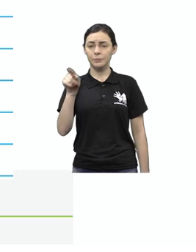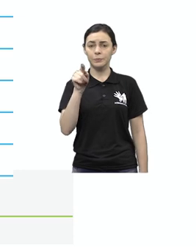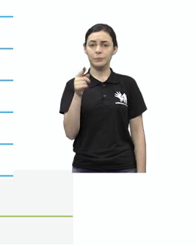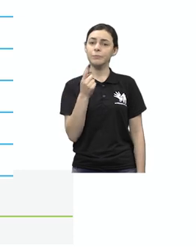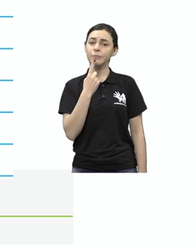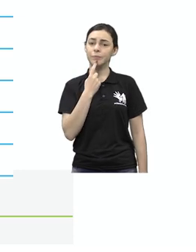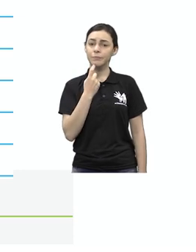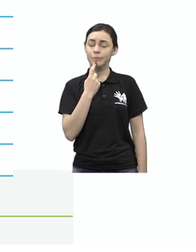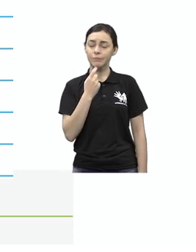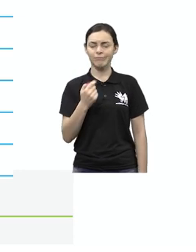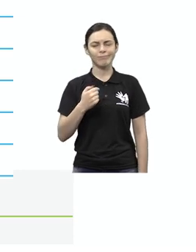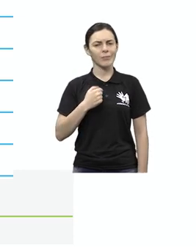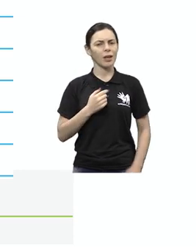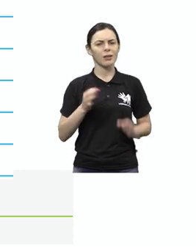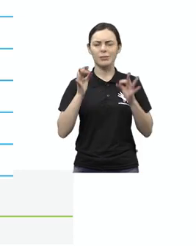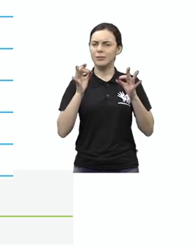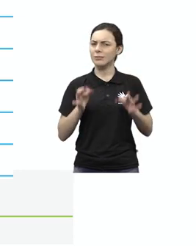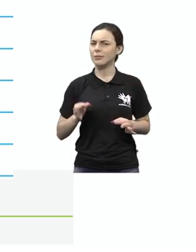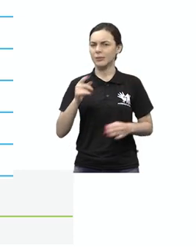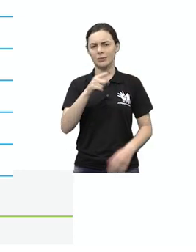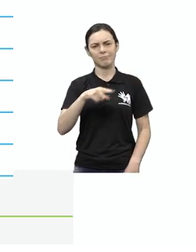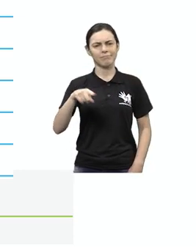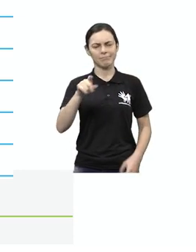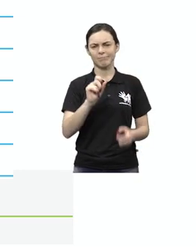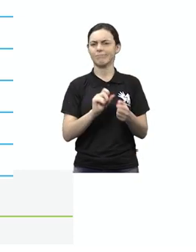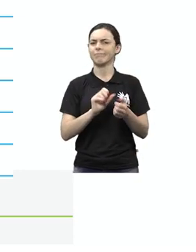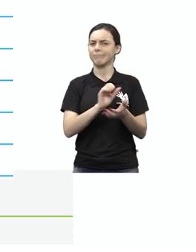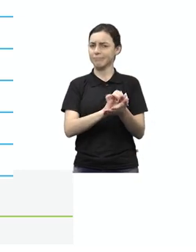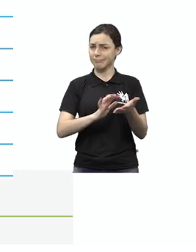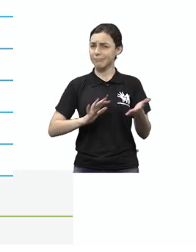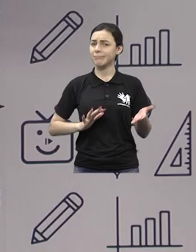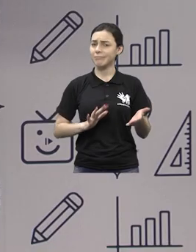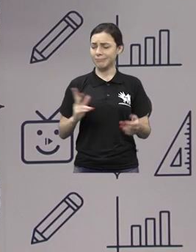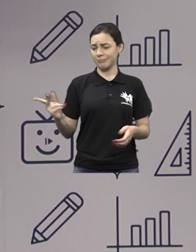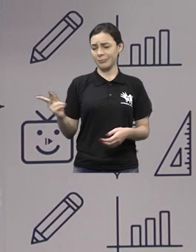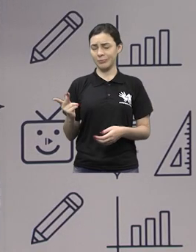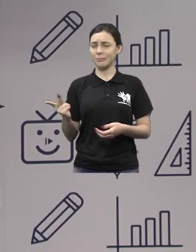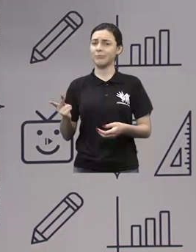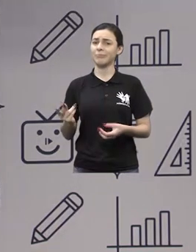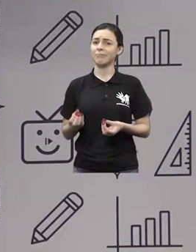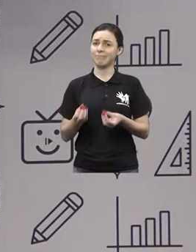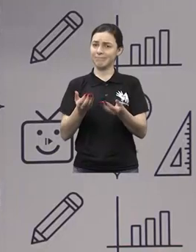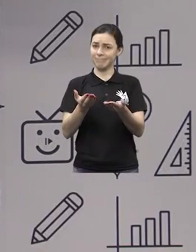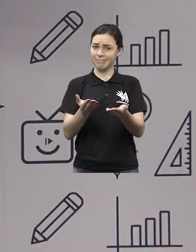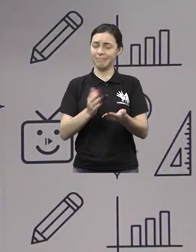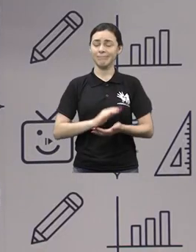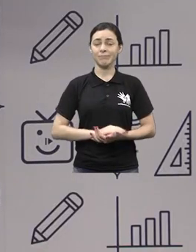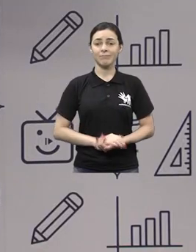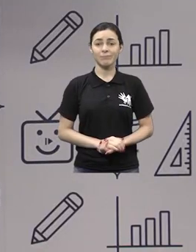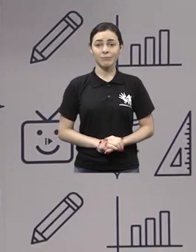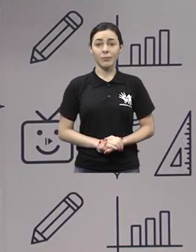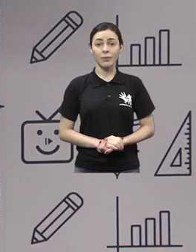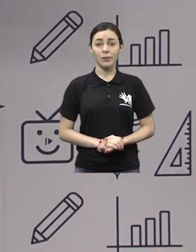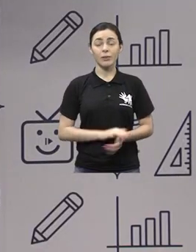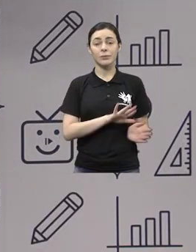finalizar, o círculo vermelho. Tenho certeza que vocês conseguiram fazer a atividade que as professoras